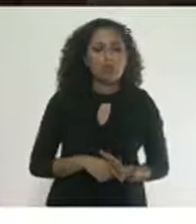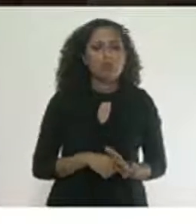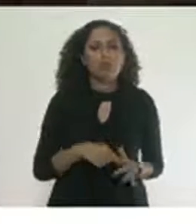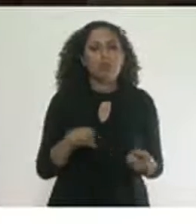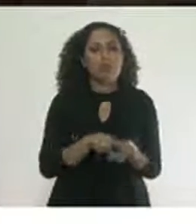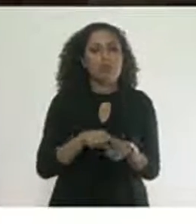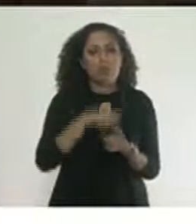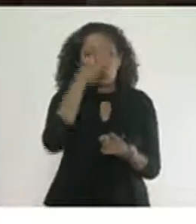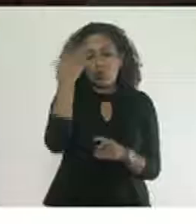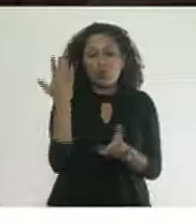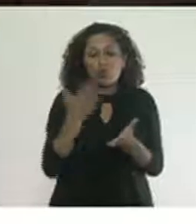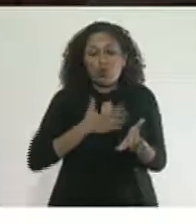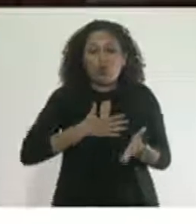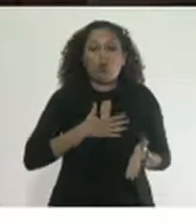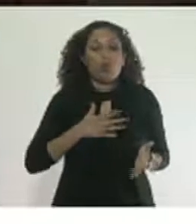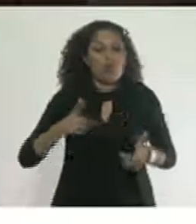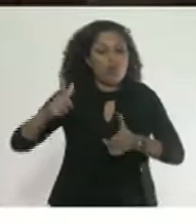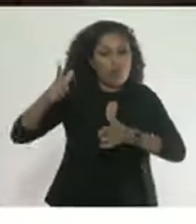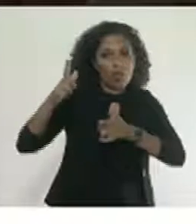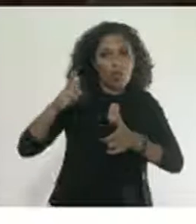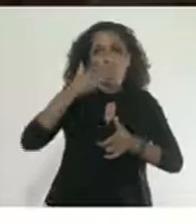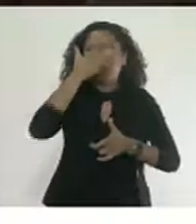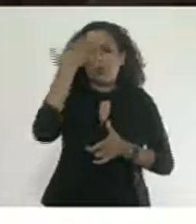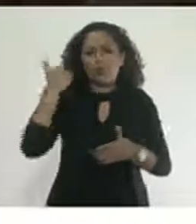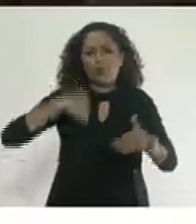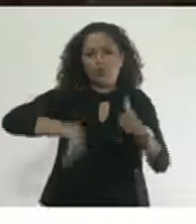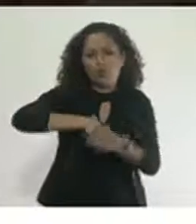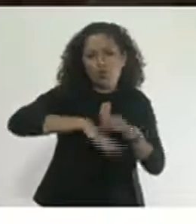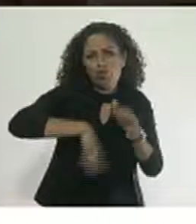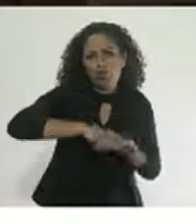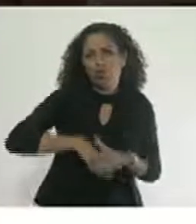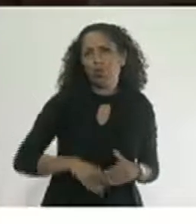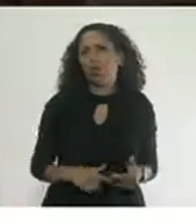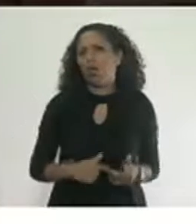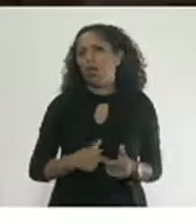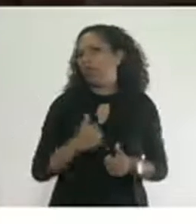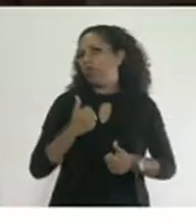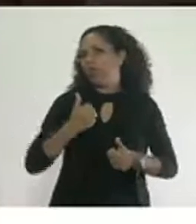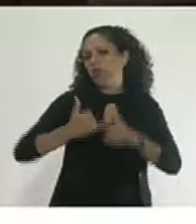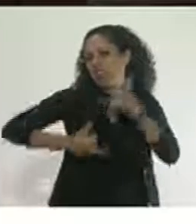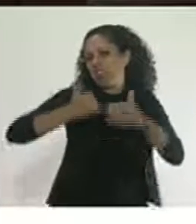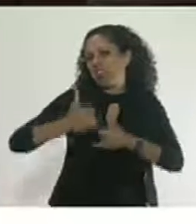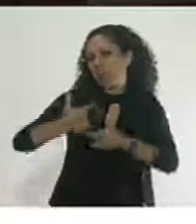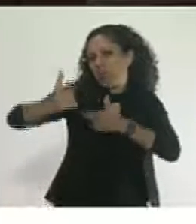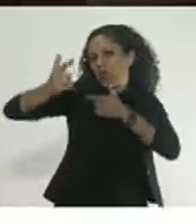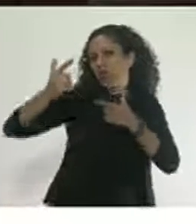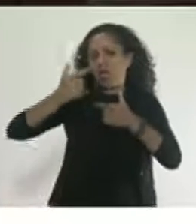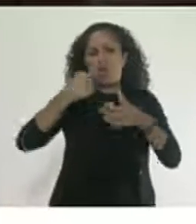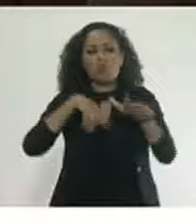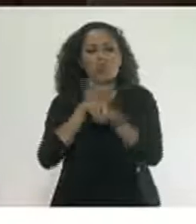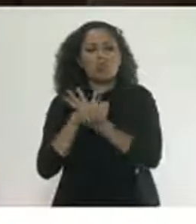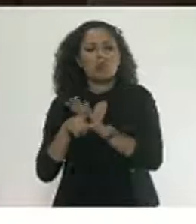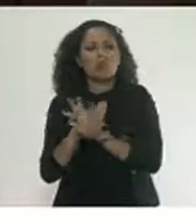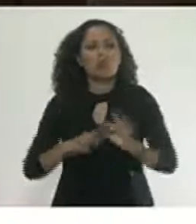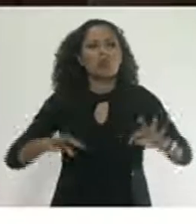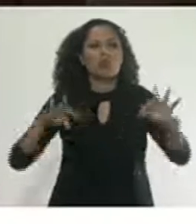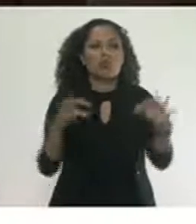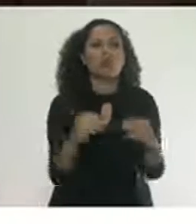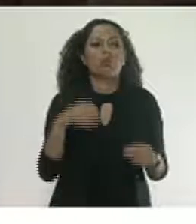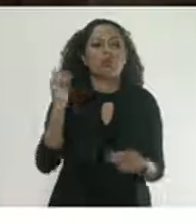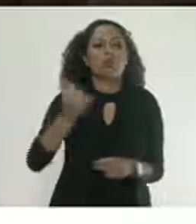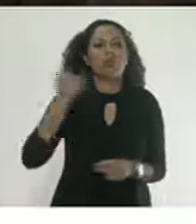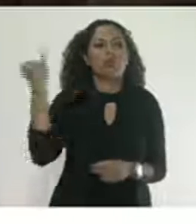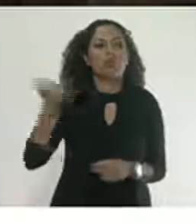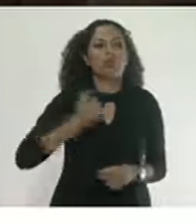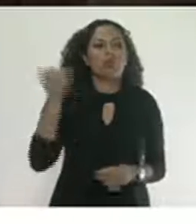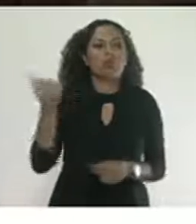colecionadores, atiradores esportivos e clubes de tiro através dessas vistorias. Então é importante trazer que